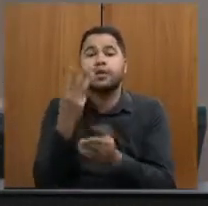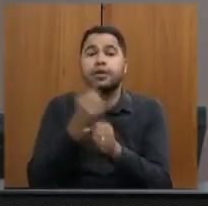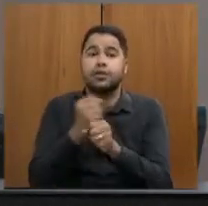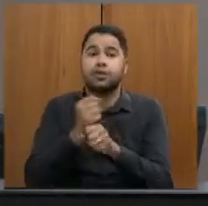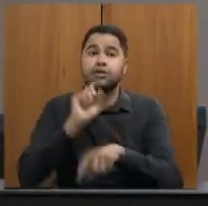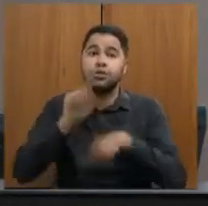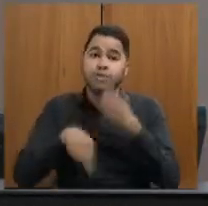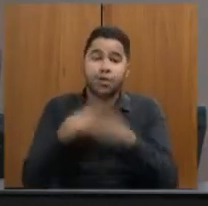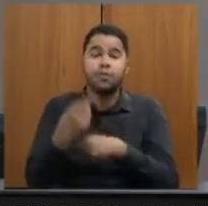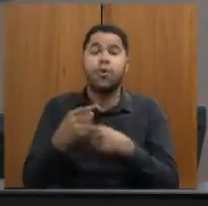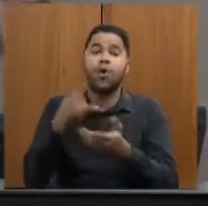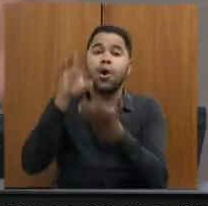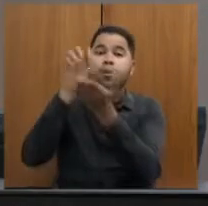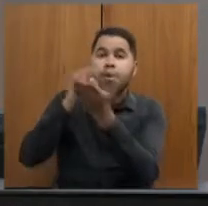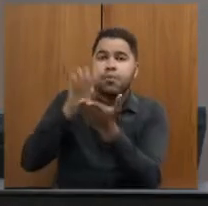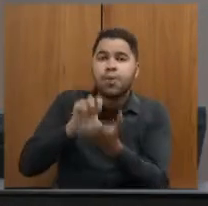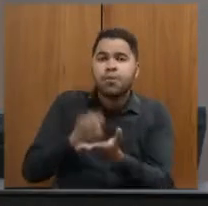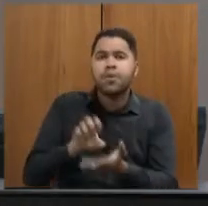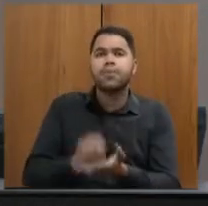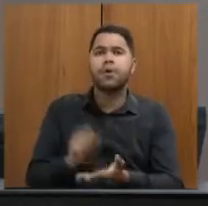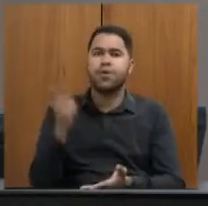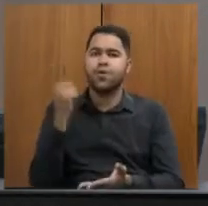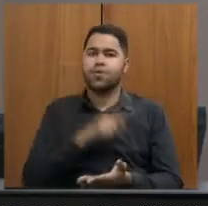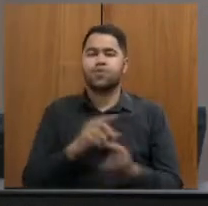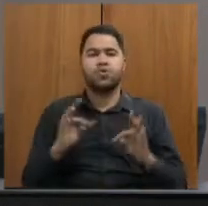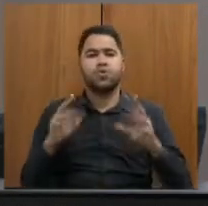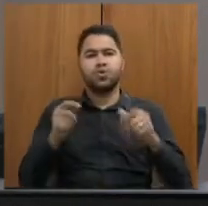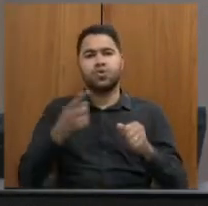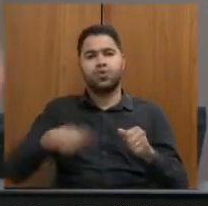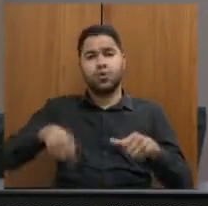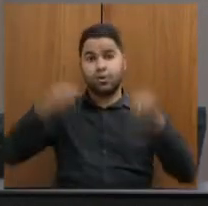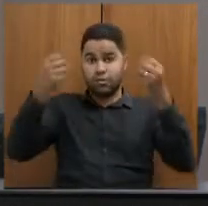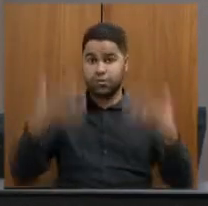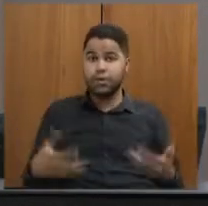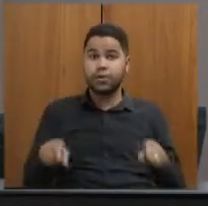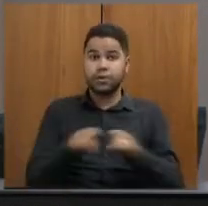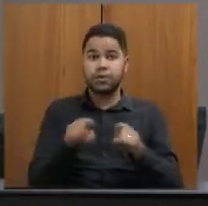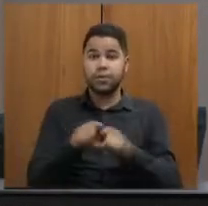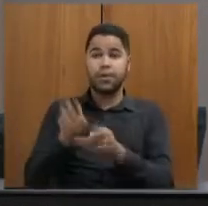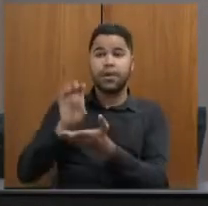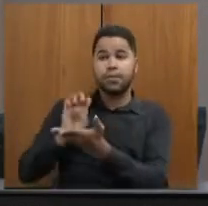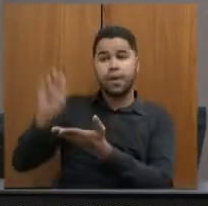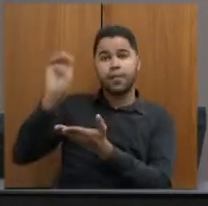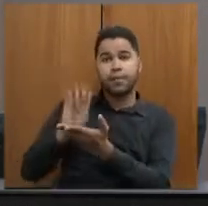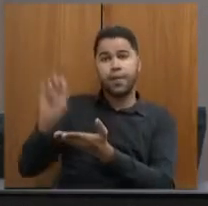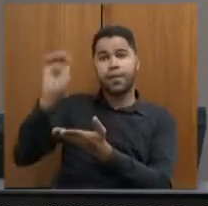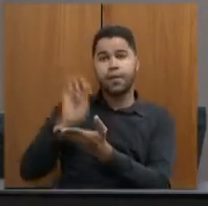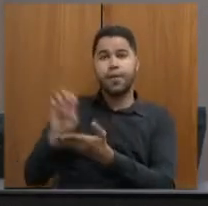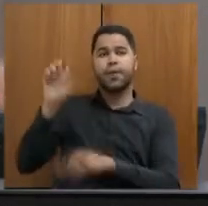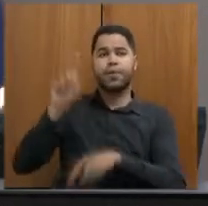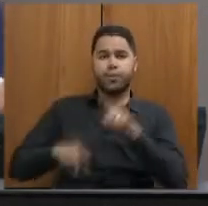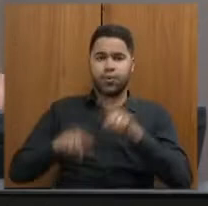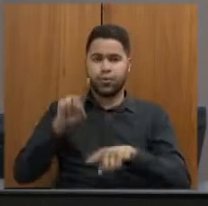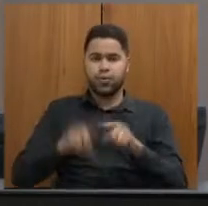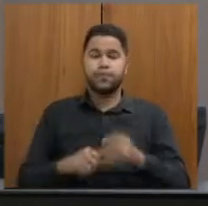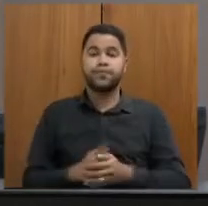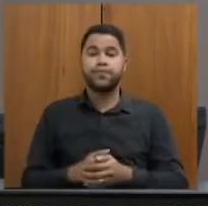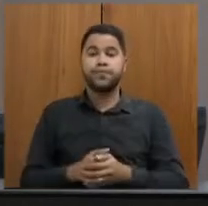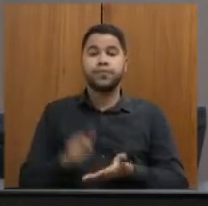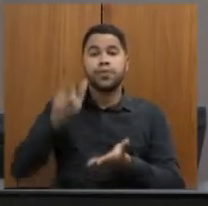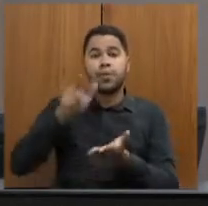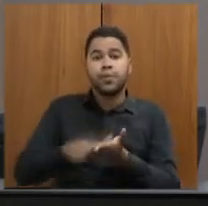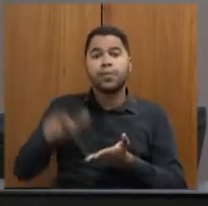poder e tem um registro e alcançar esses mercados todos que nós estamos falando aqui inclusive exportar os seus produtos bom a